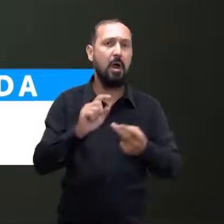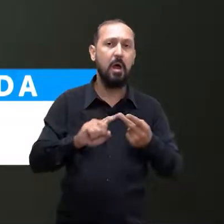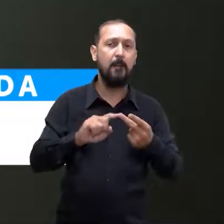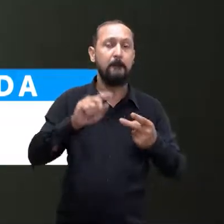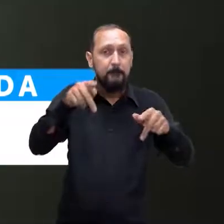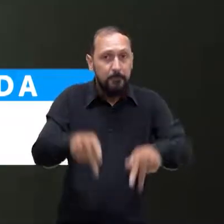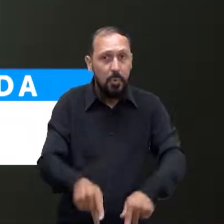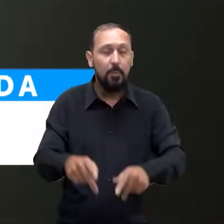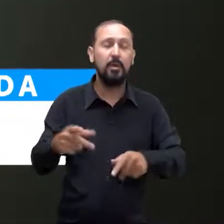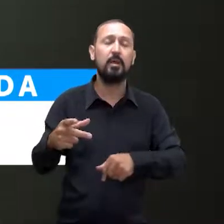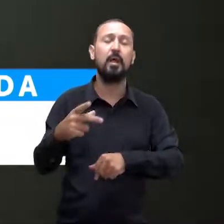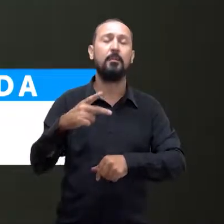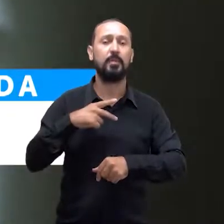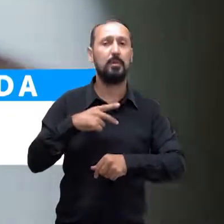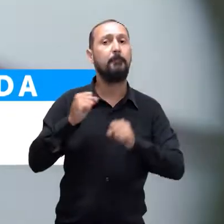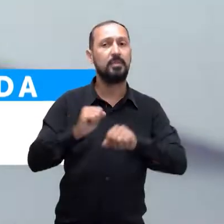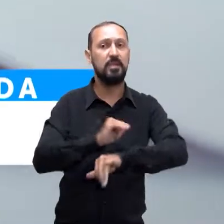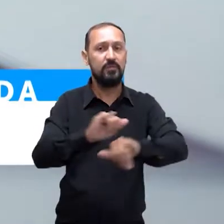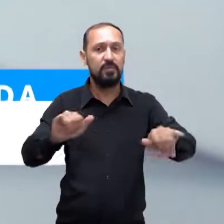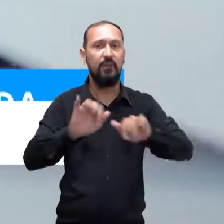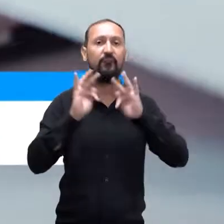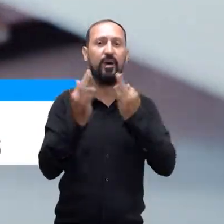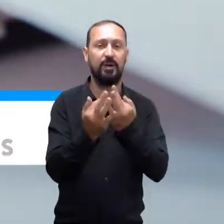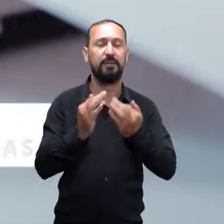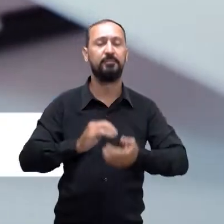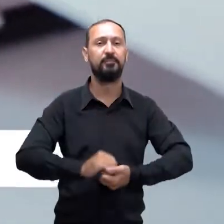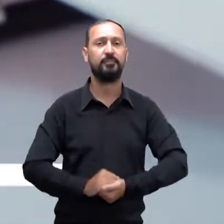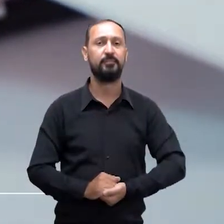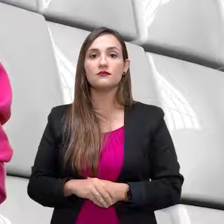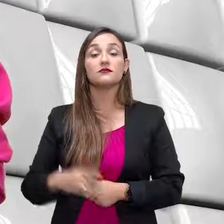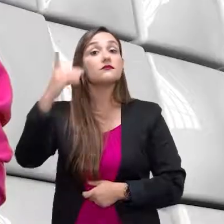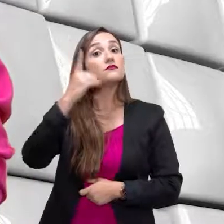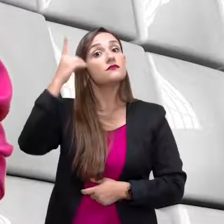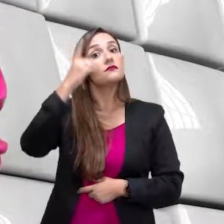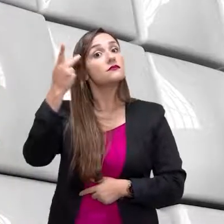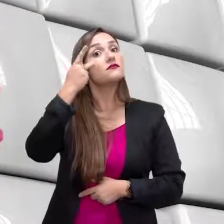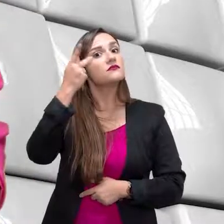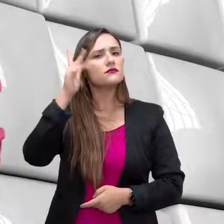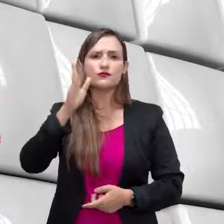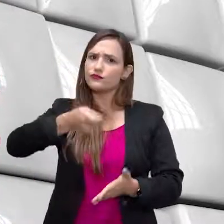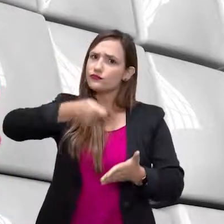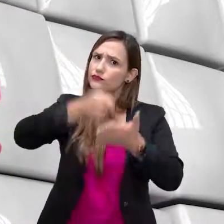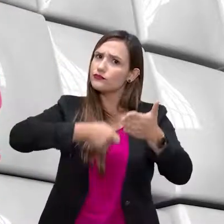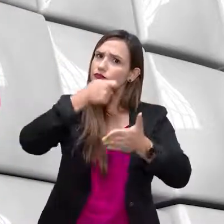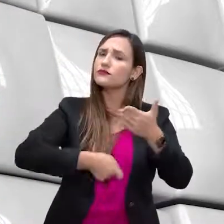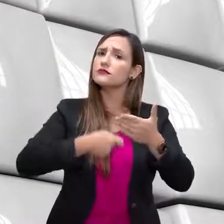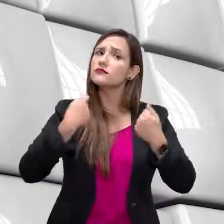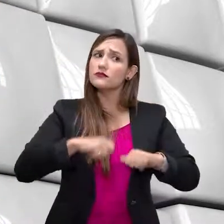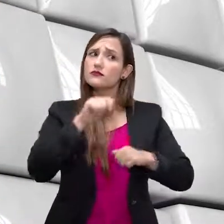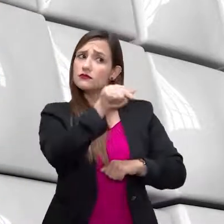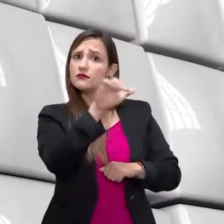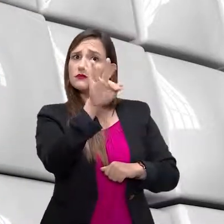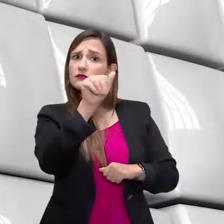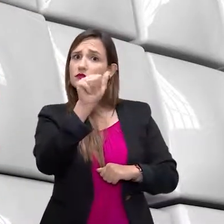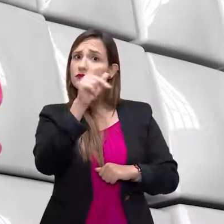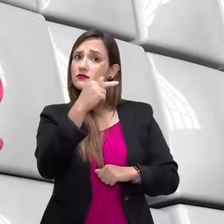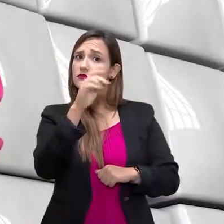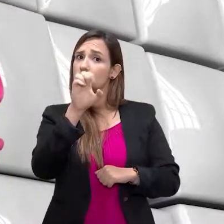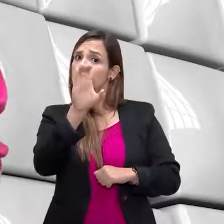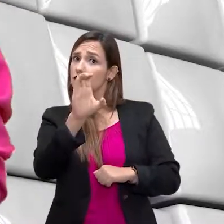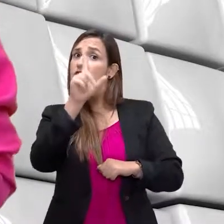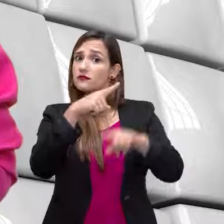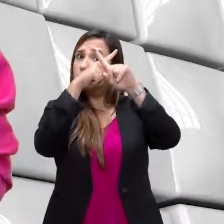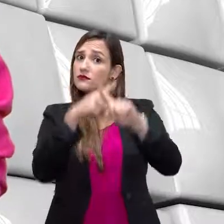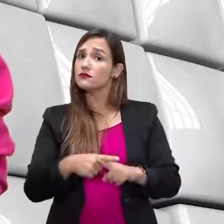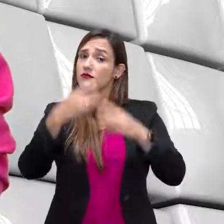ela pública ou privada, também deverá comunicar à família. O deputado Pedro Kemp cobrou novamente uma solução da